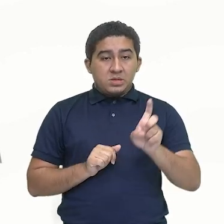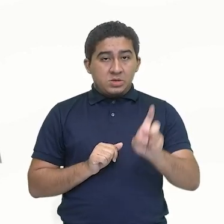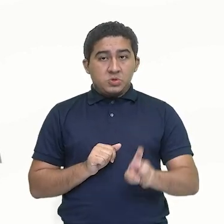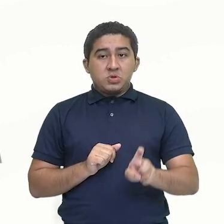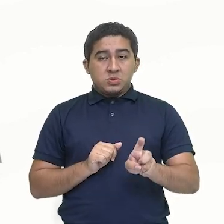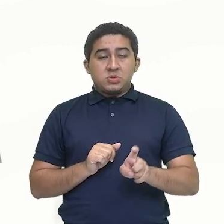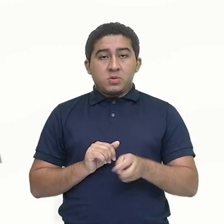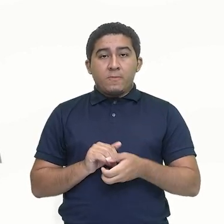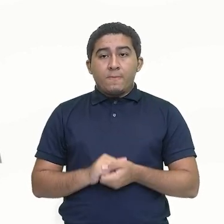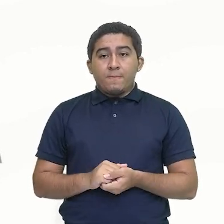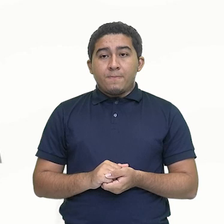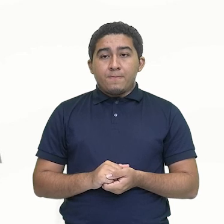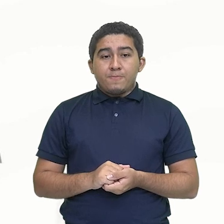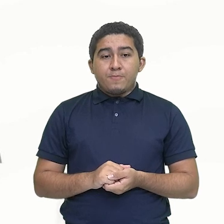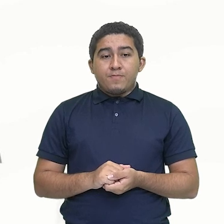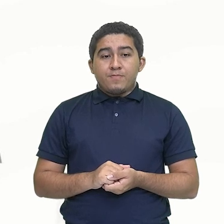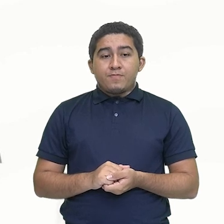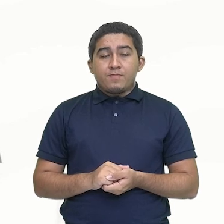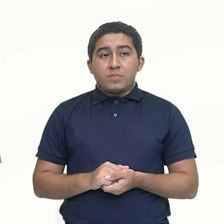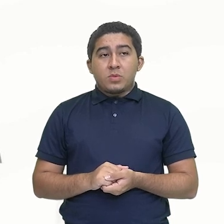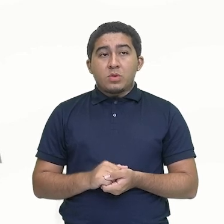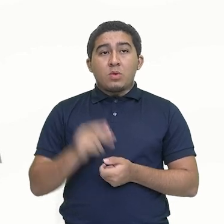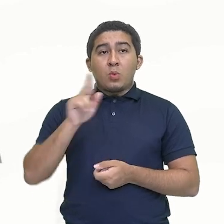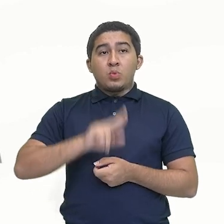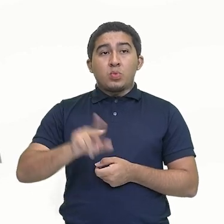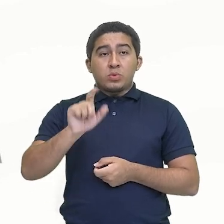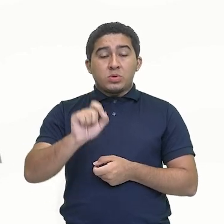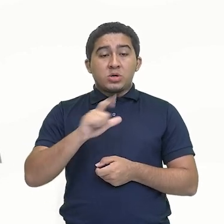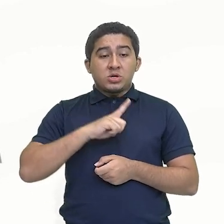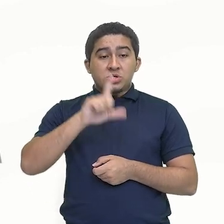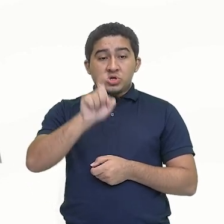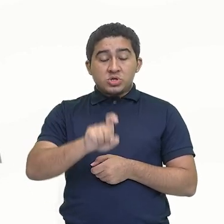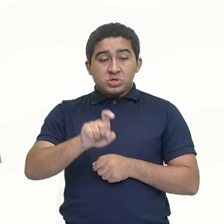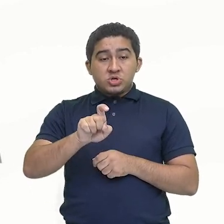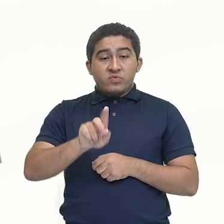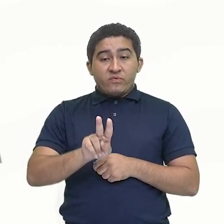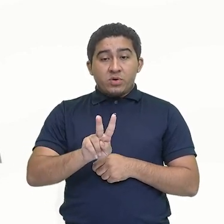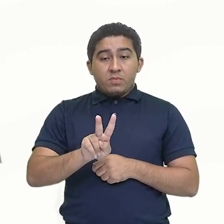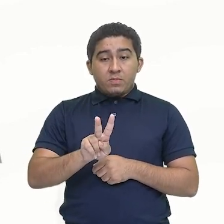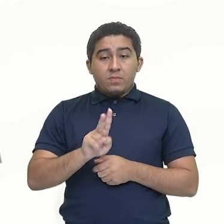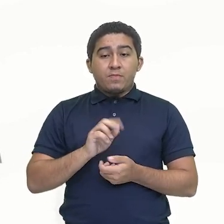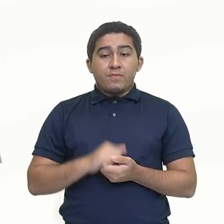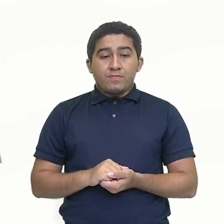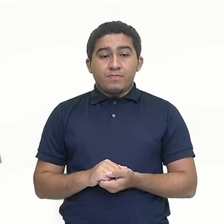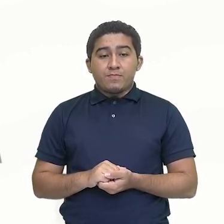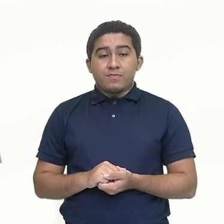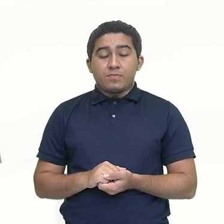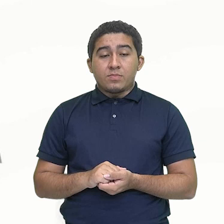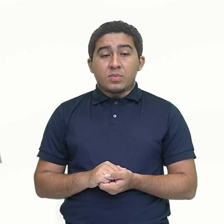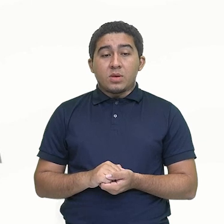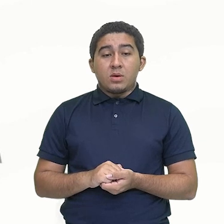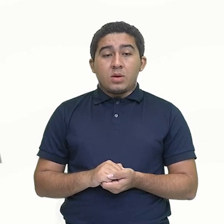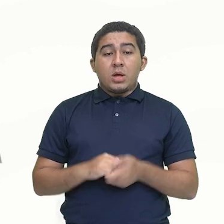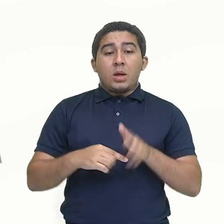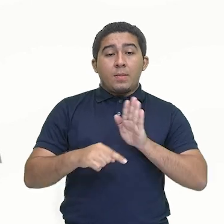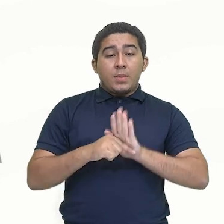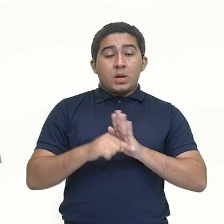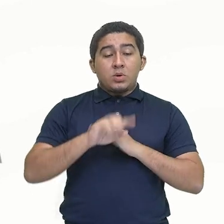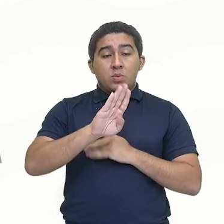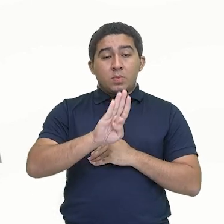x, a gente aplica o que a gente está chamando aqui de x de v, tá? Que é o quê? Menos